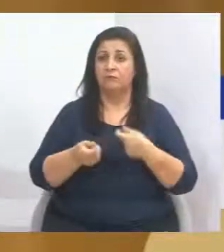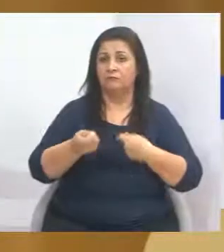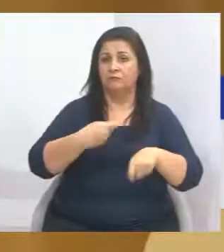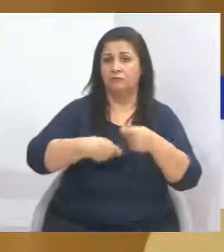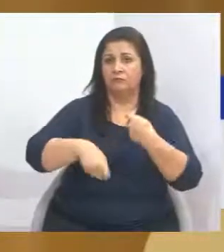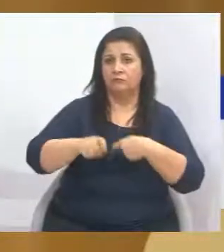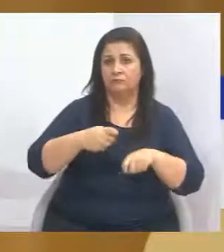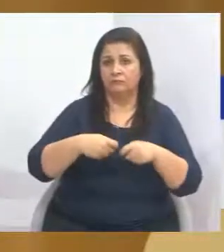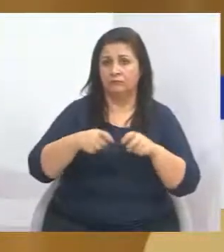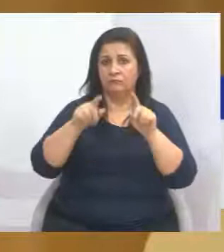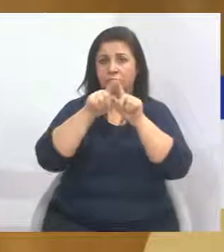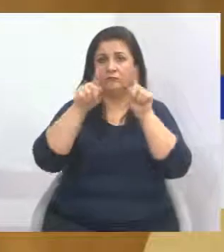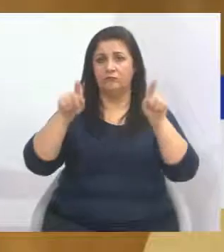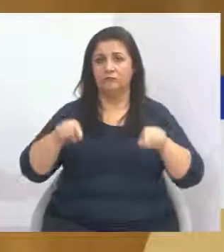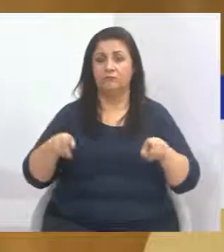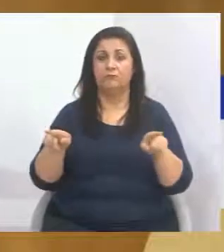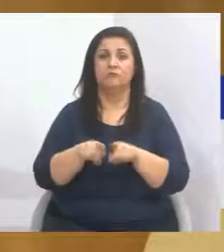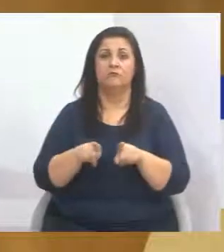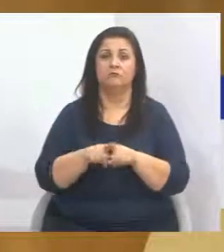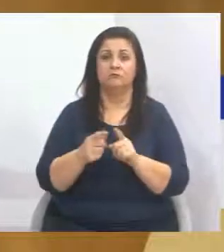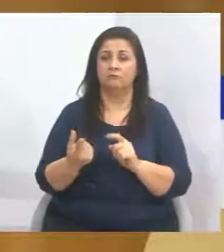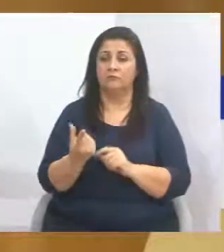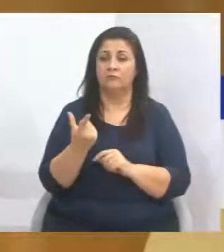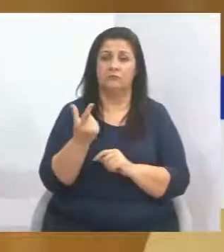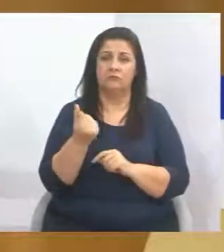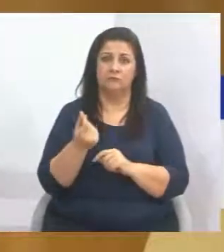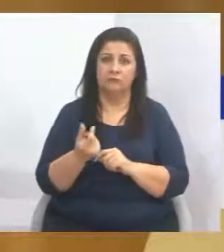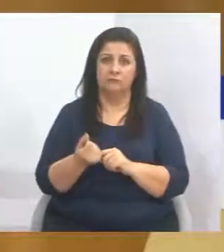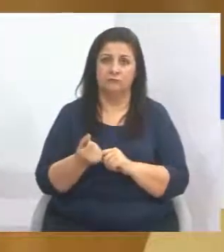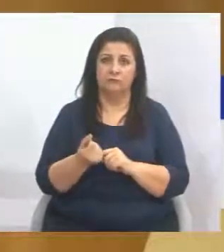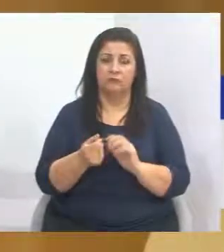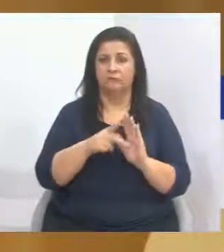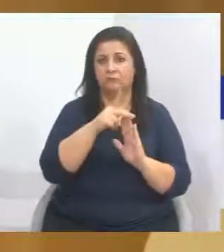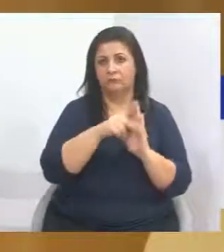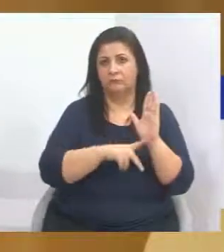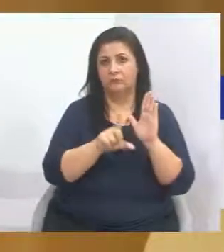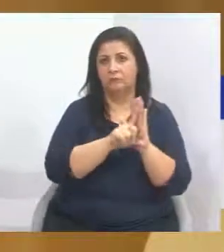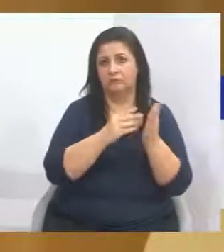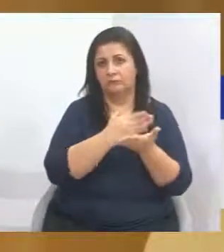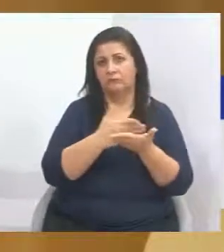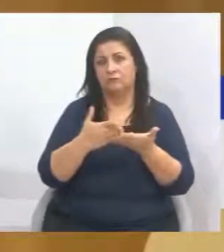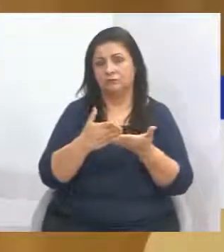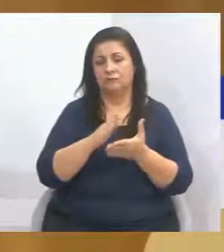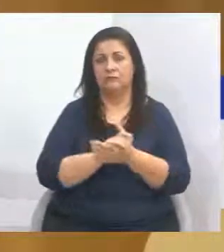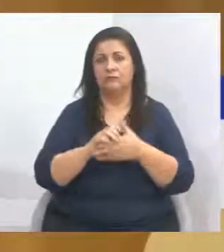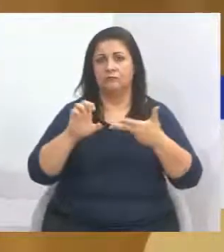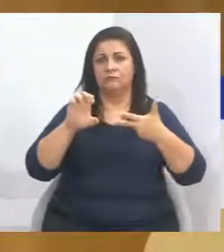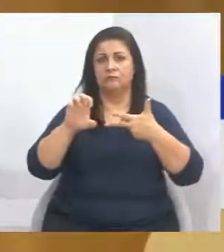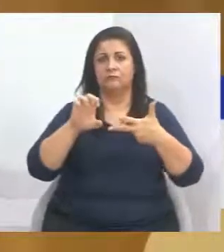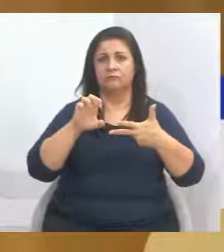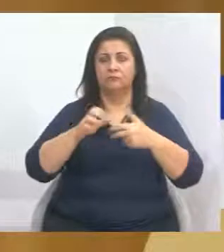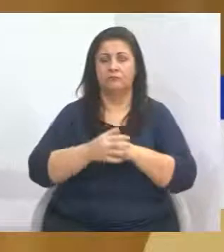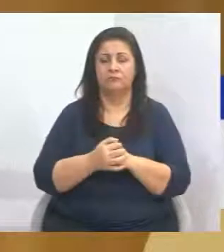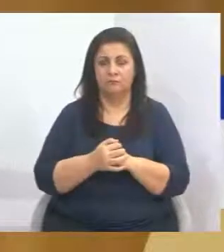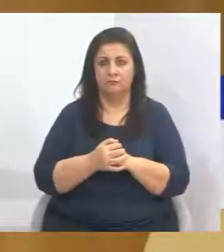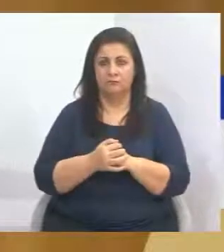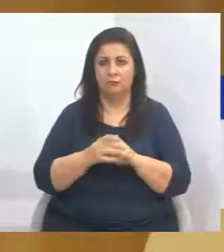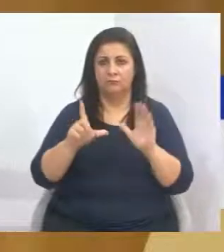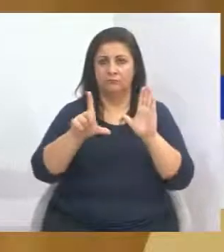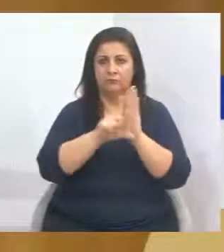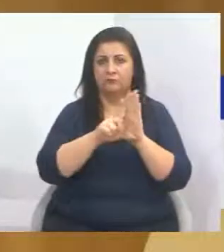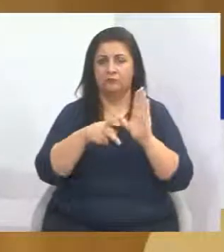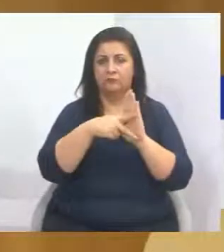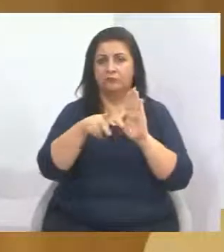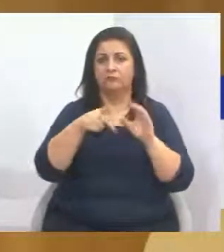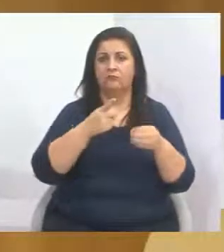bem como o aumento das despesas prevista nos projetos iniciais iniciativa do Executivo. A Lei Orgânica do